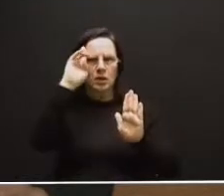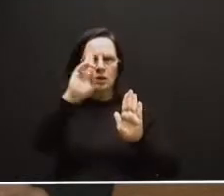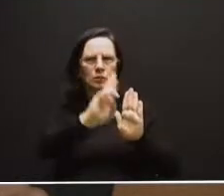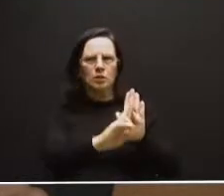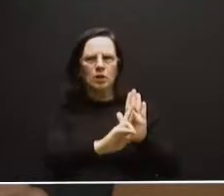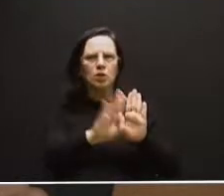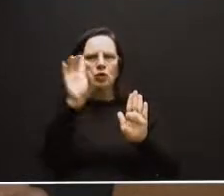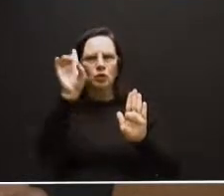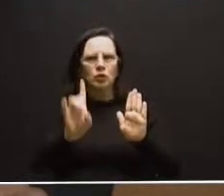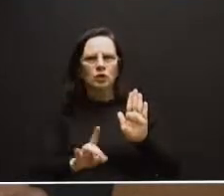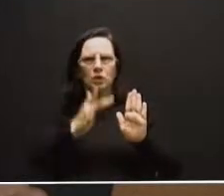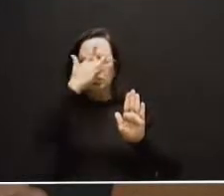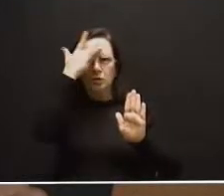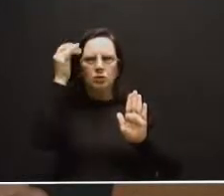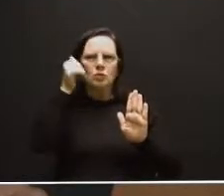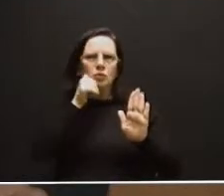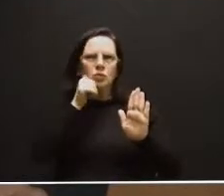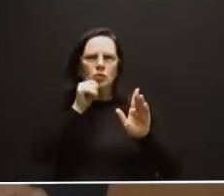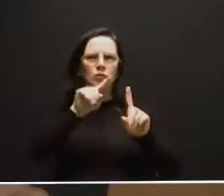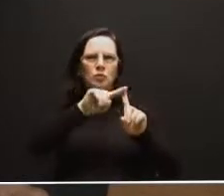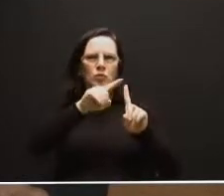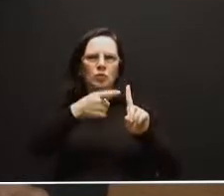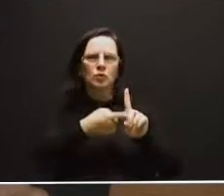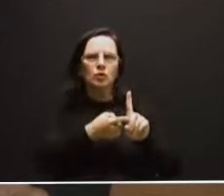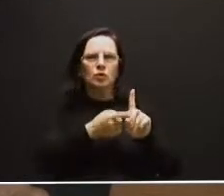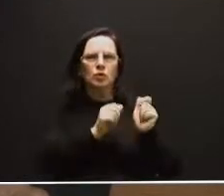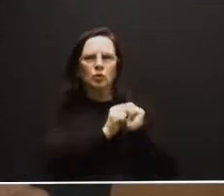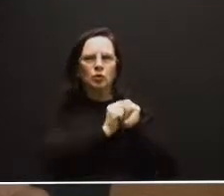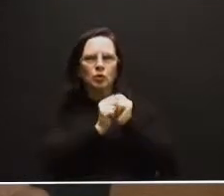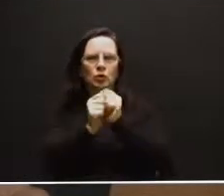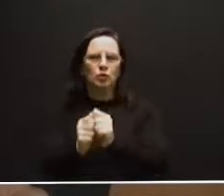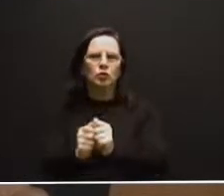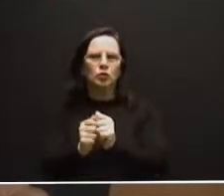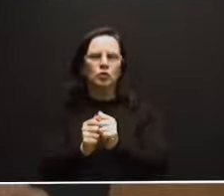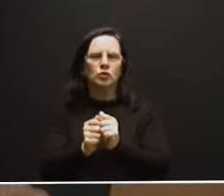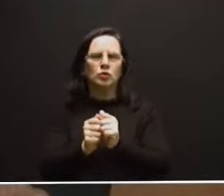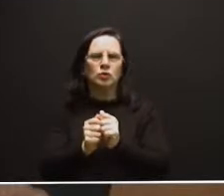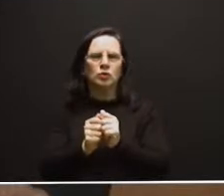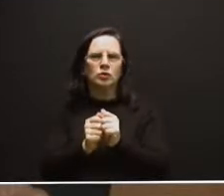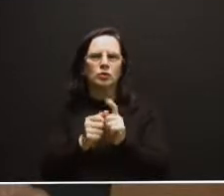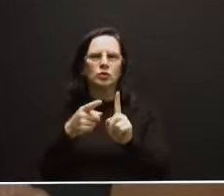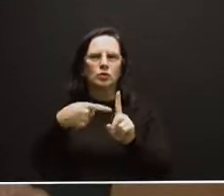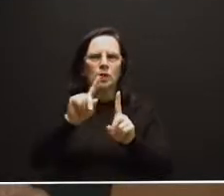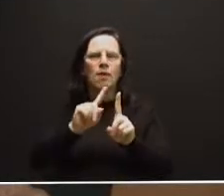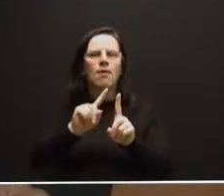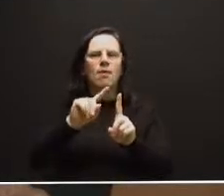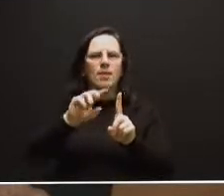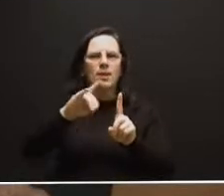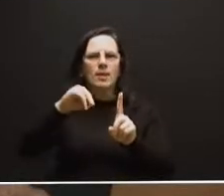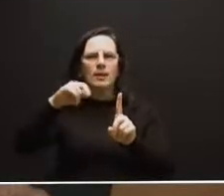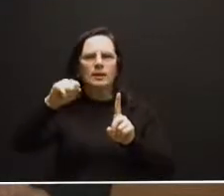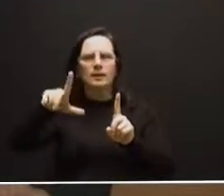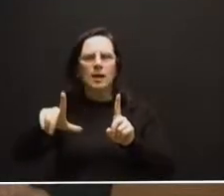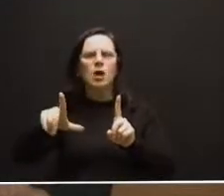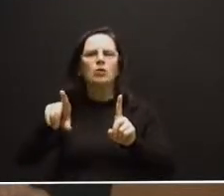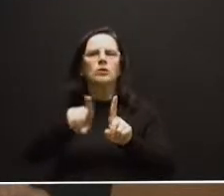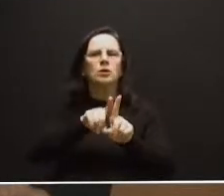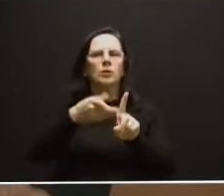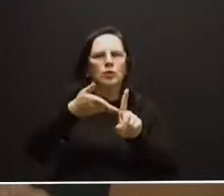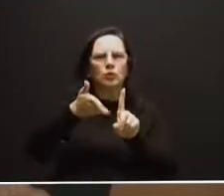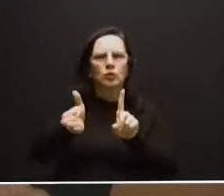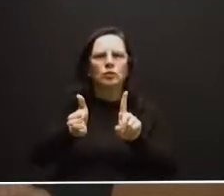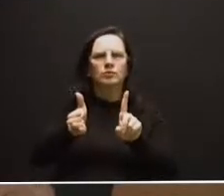direito da gestante ser acompanhada nos procedimentos de pré-natal preparar tu e pós